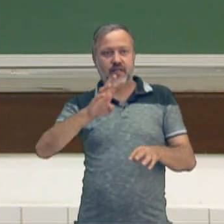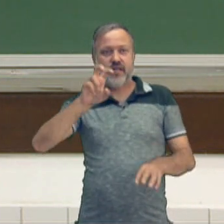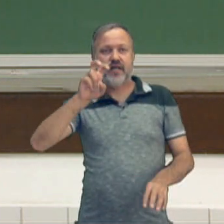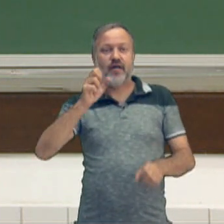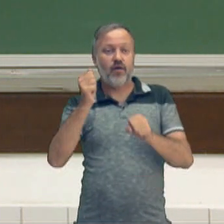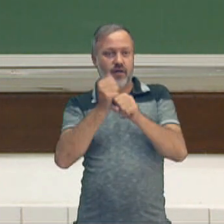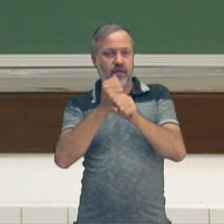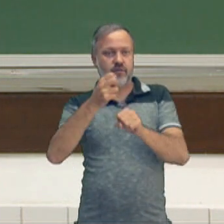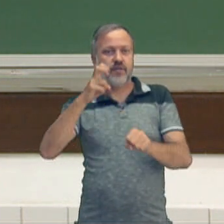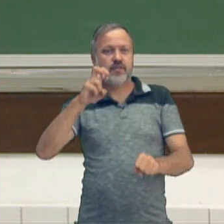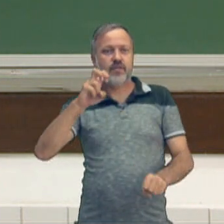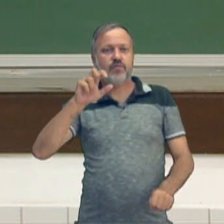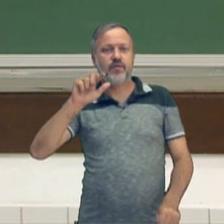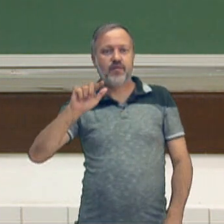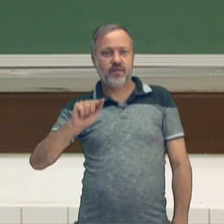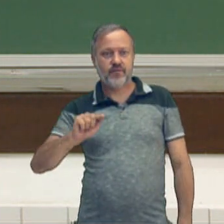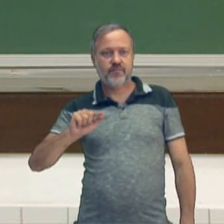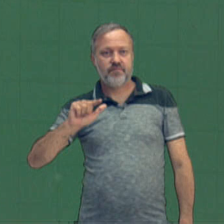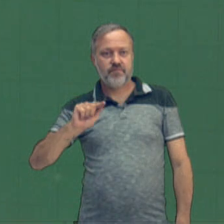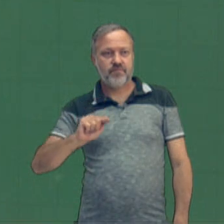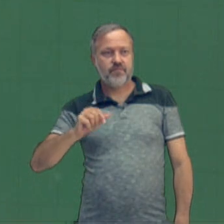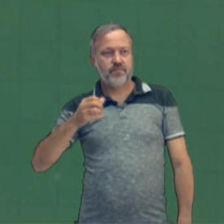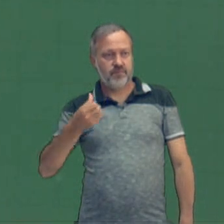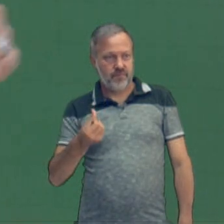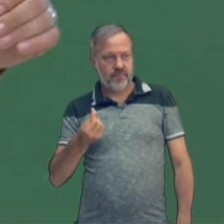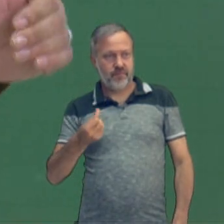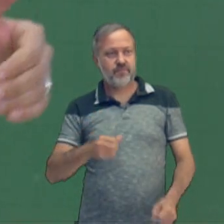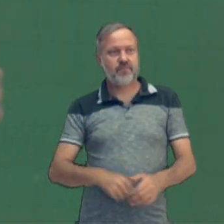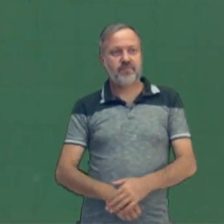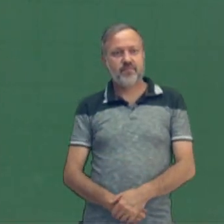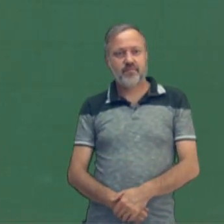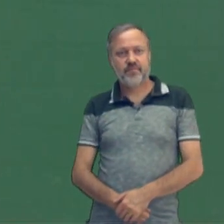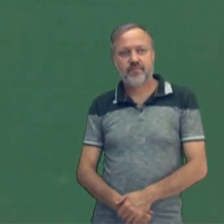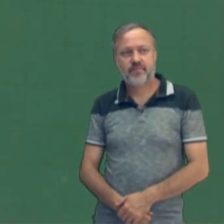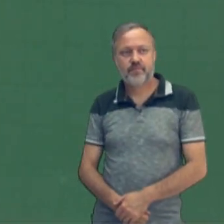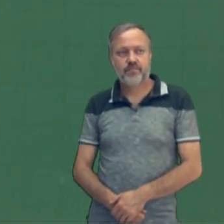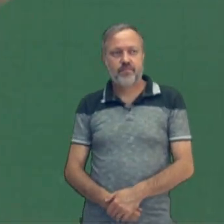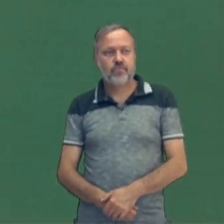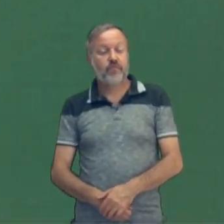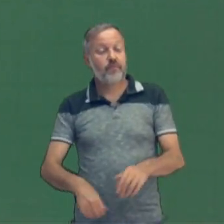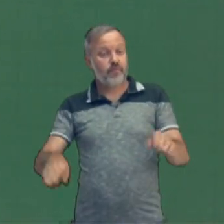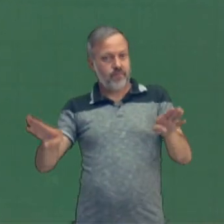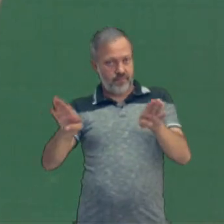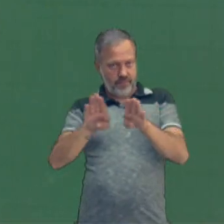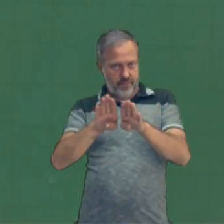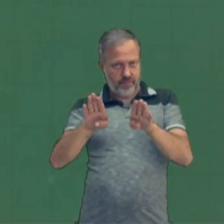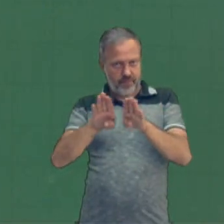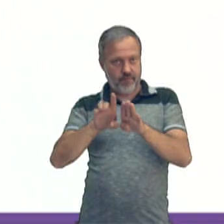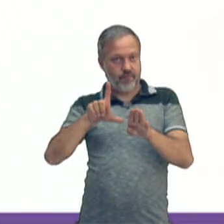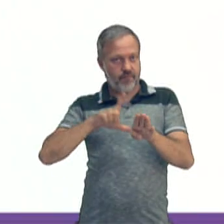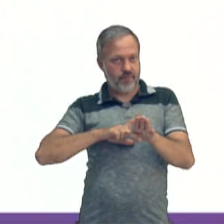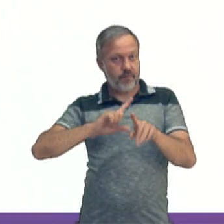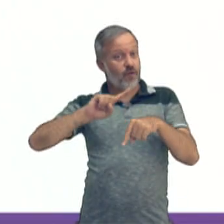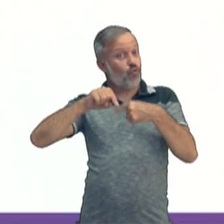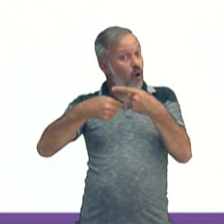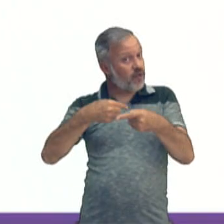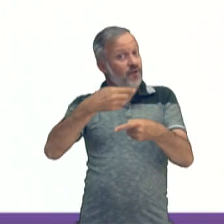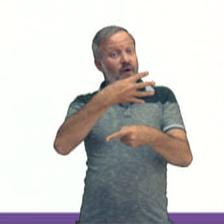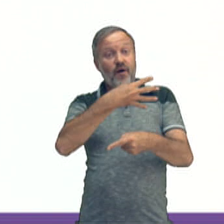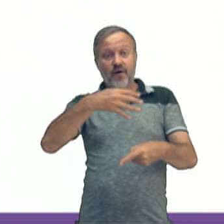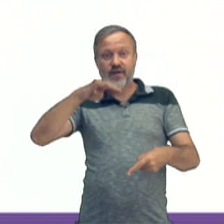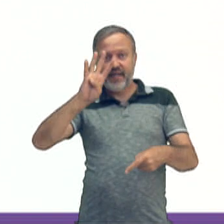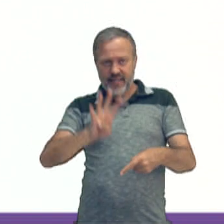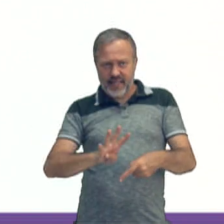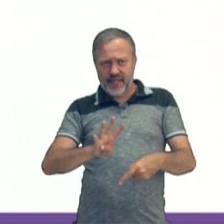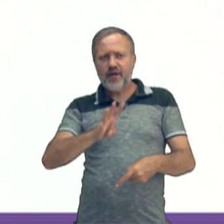5.776. Outro calendário bastante interessante é o calendário chinês. Ele também é lunisolar